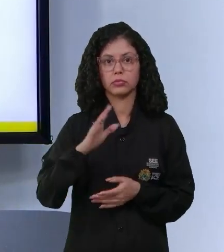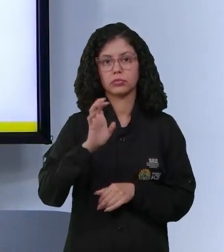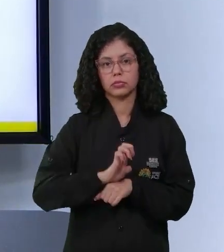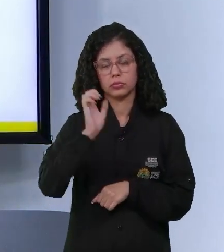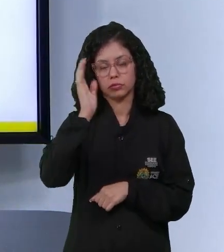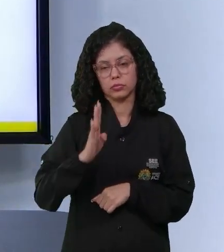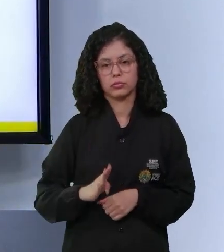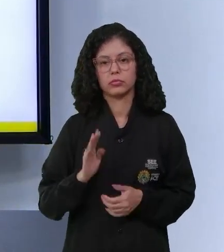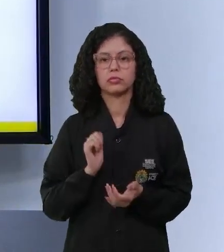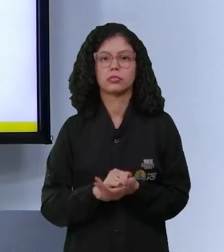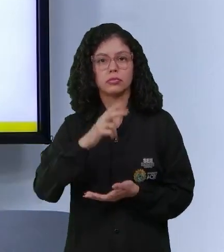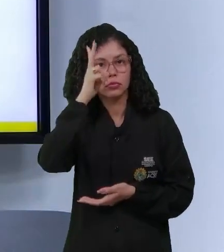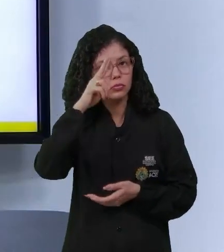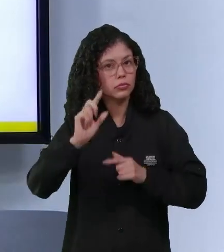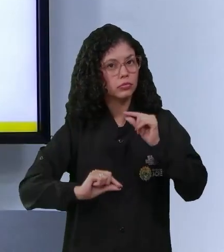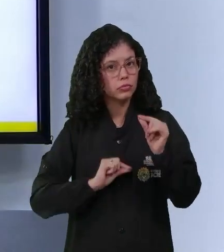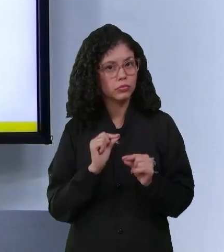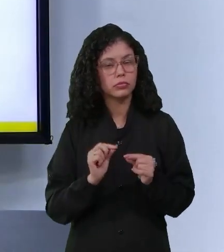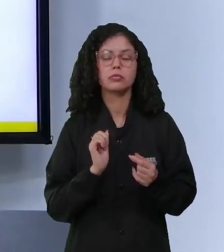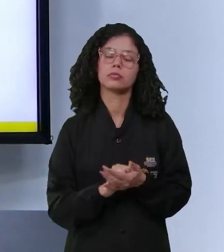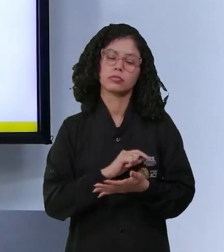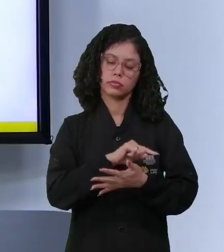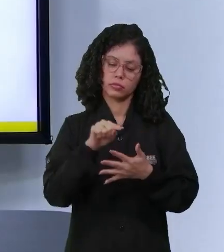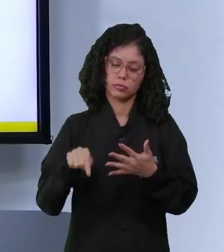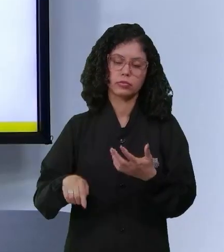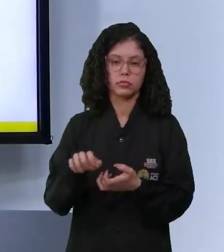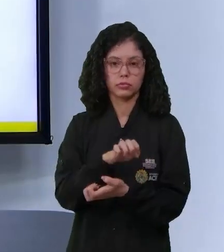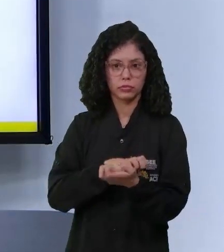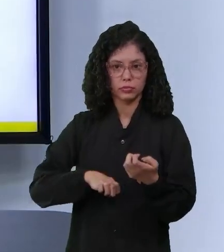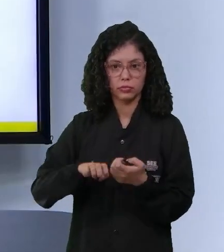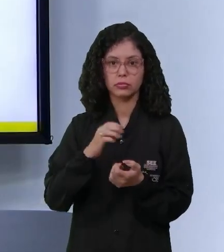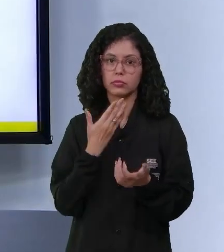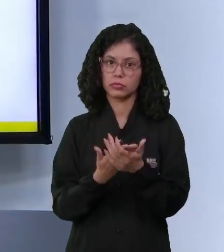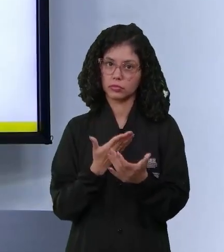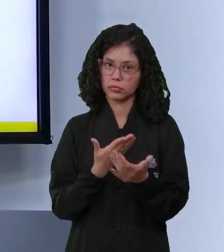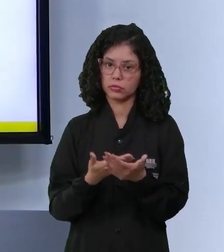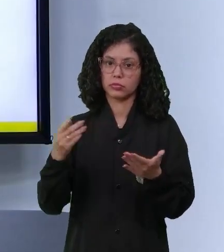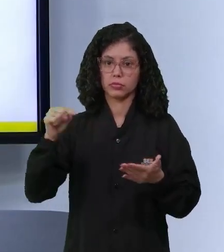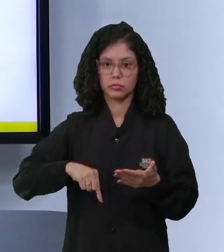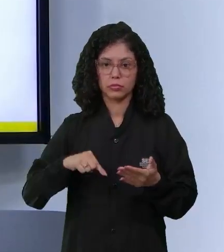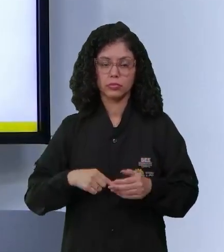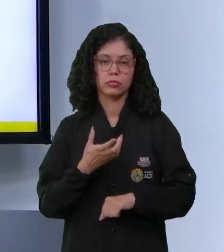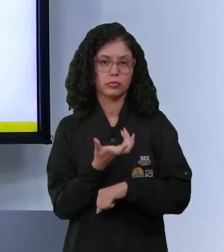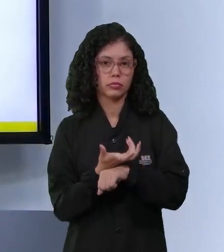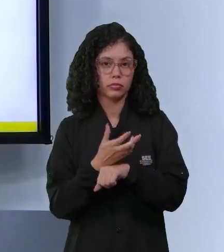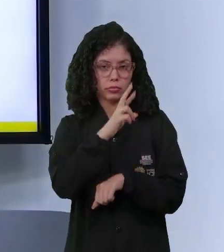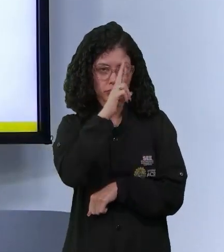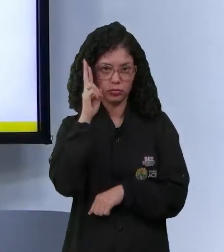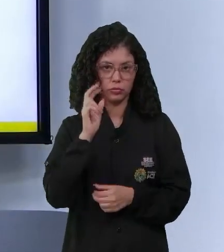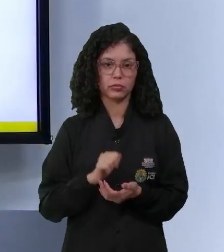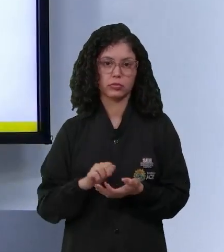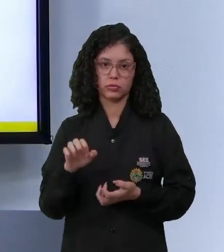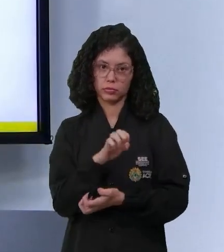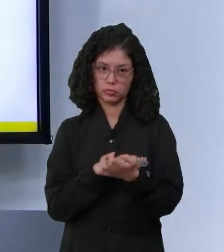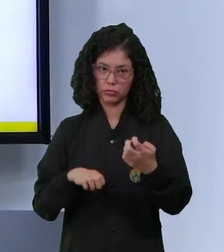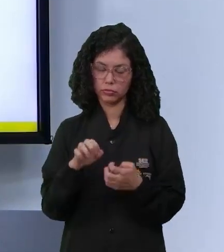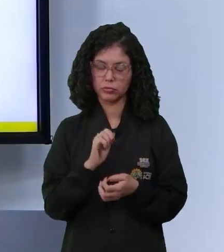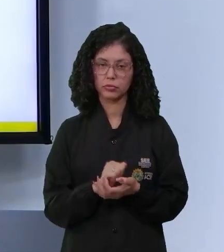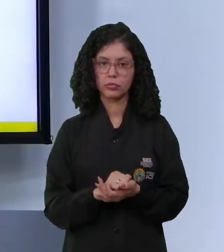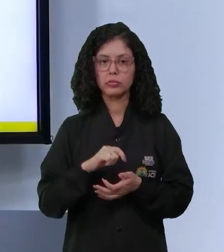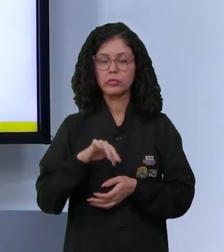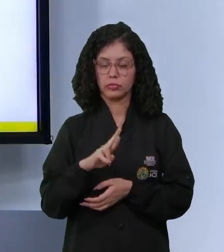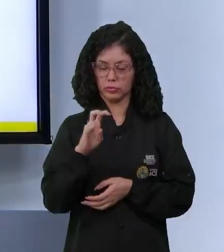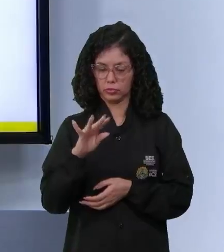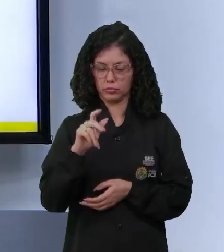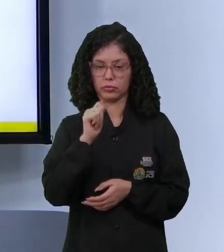brasileiro. Vale aqui lembrar as várias revoltas que nós estudamos aqui na disciplina de História. As revoltas